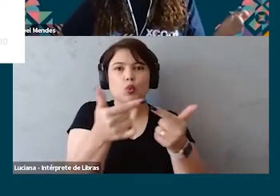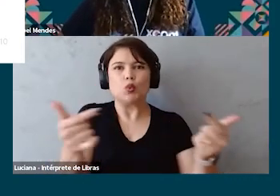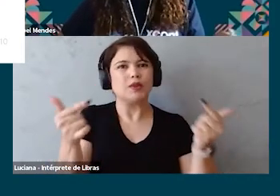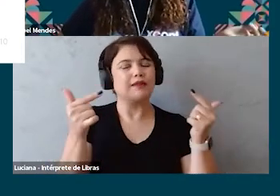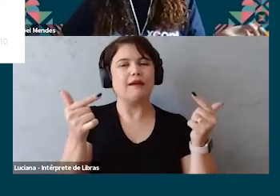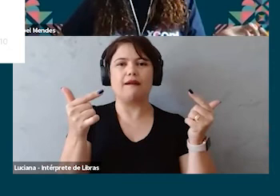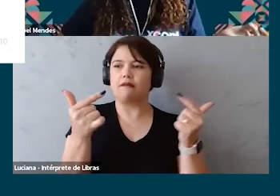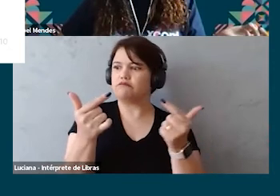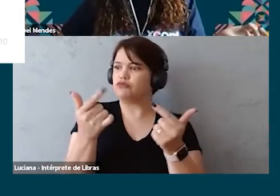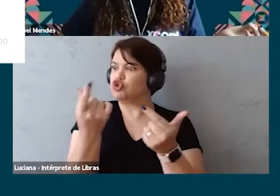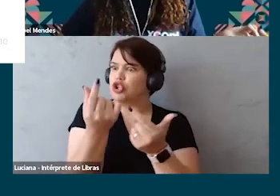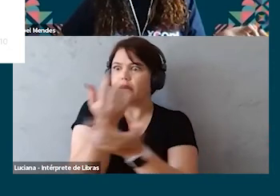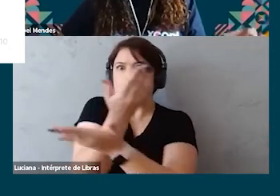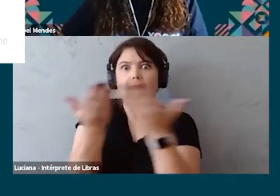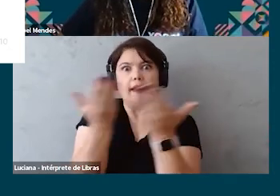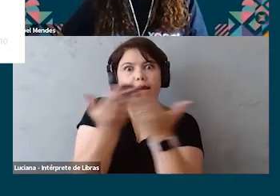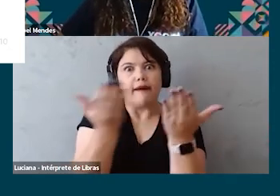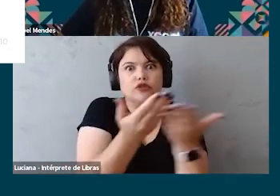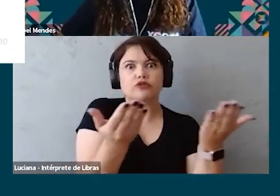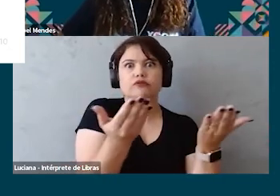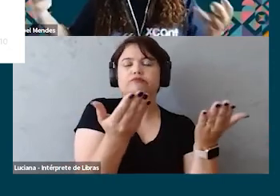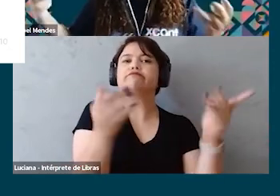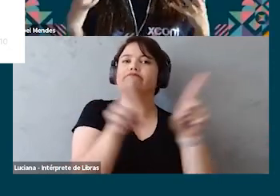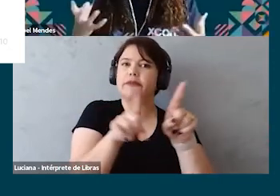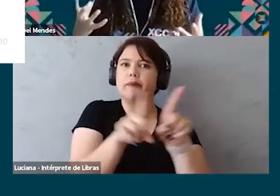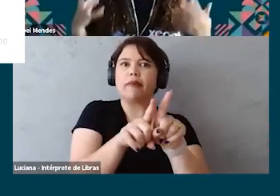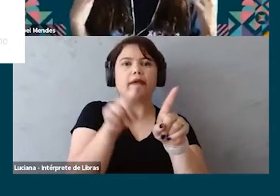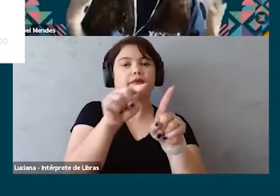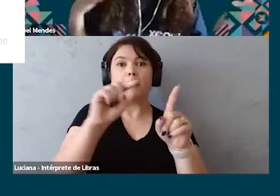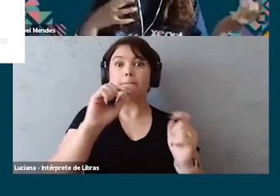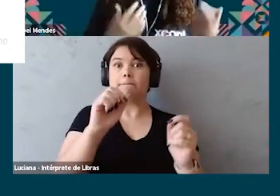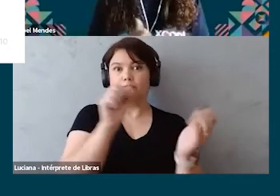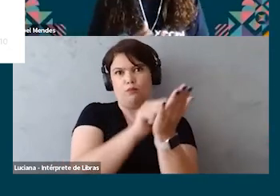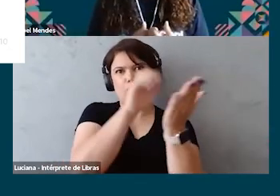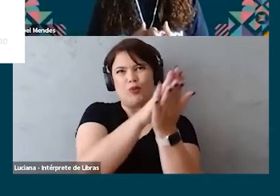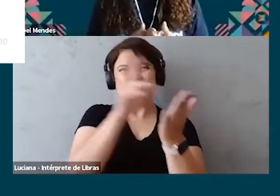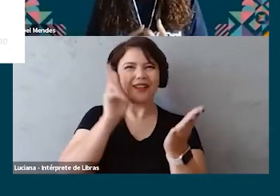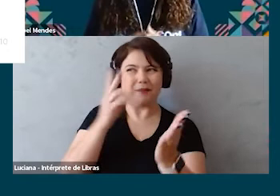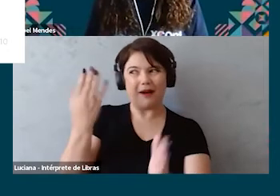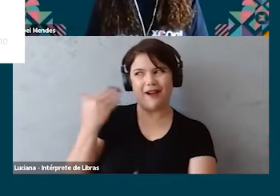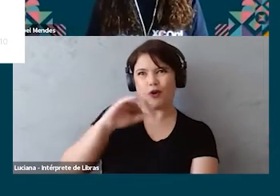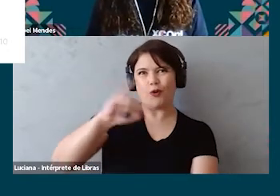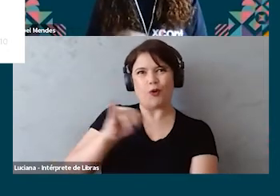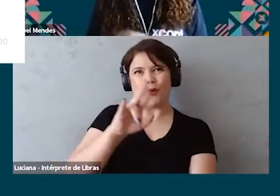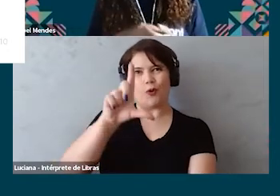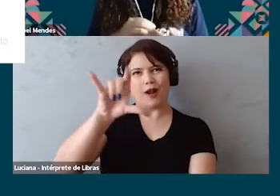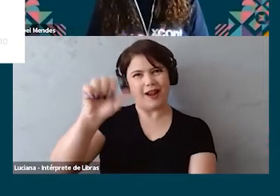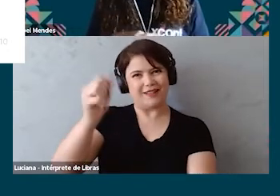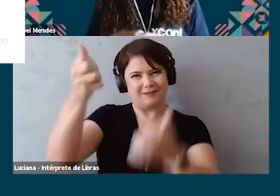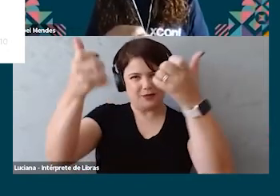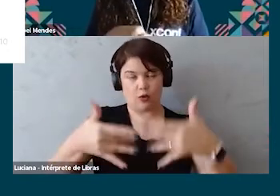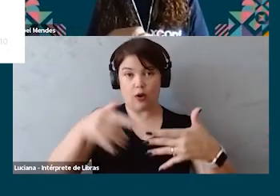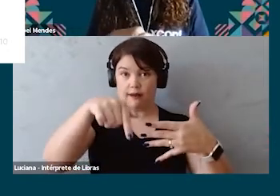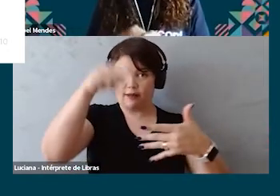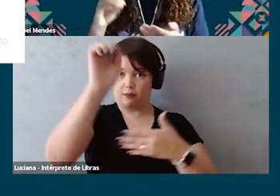além dele não estar arrecadando tudo isso de dinheiro, ele ainda vai ter a multa. Lembra da multa que a Júlia falou?